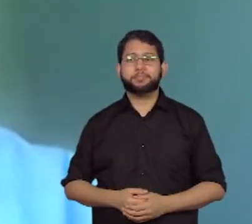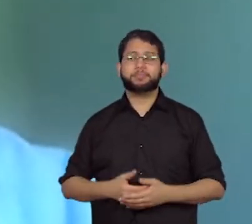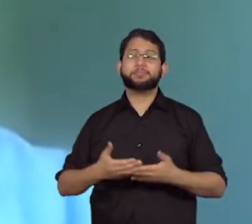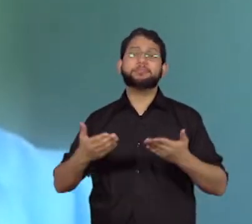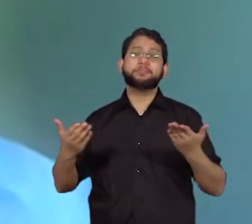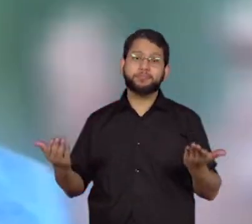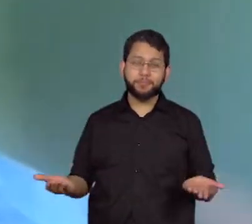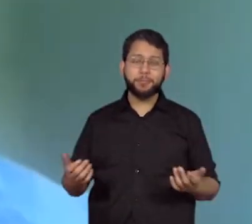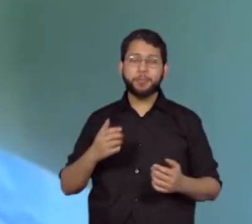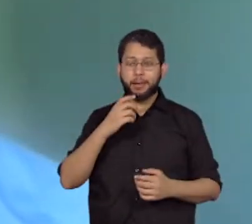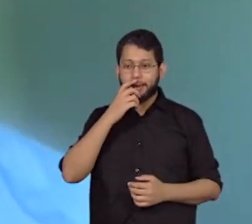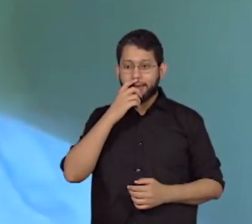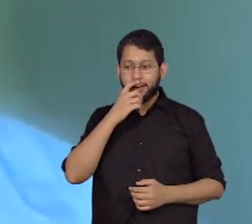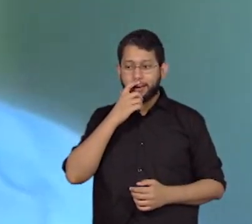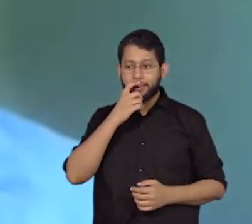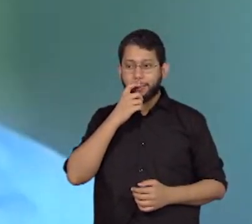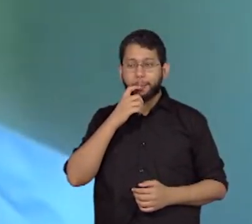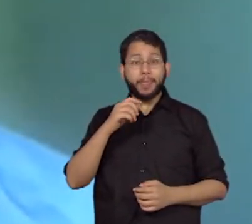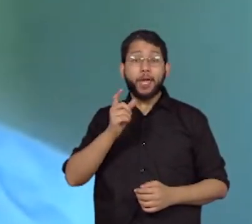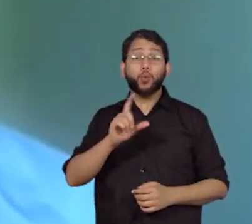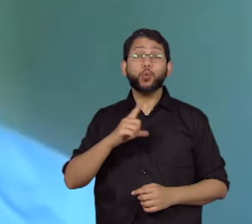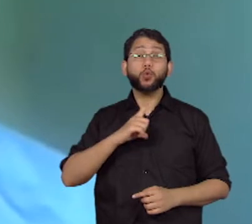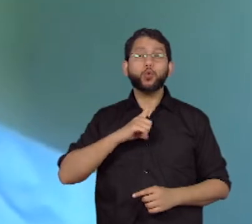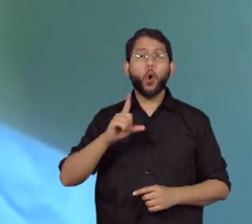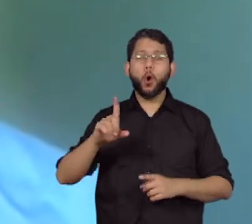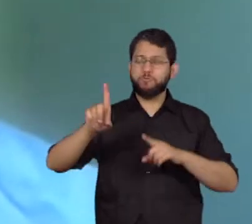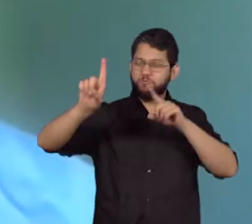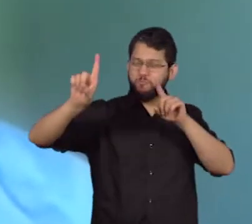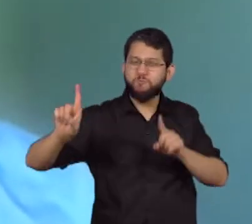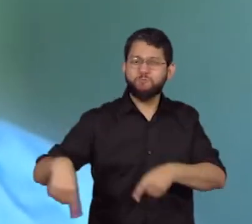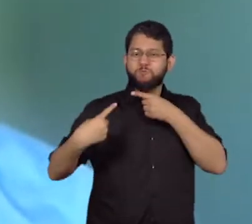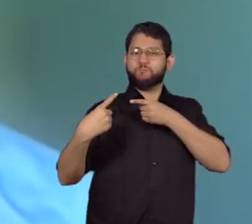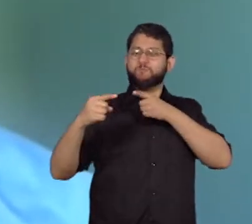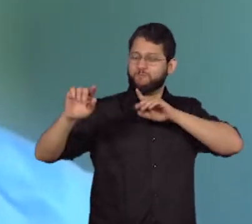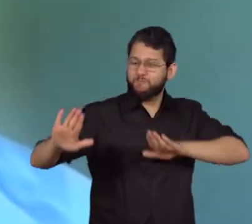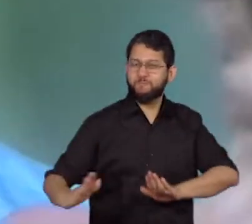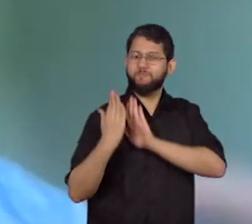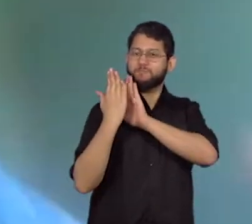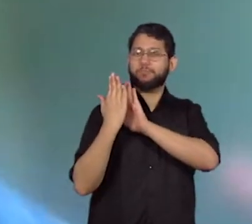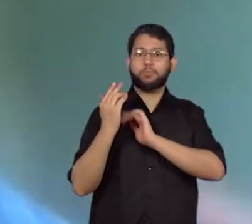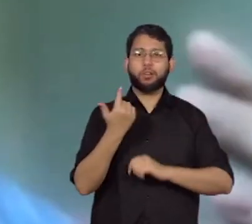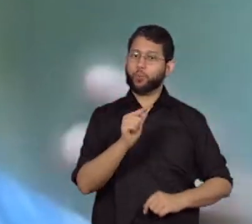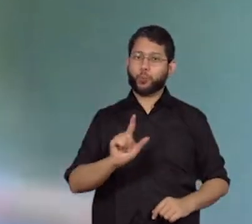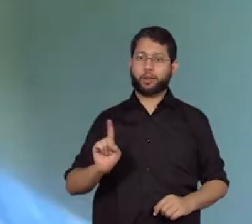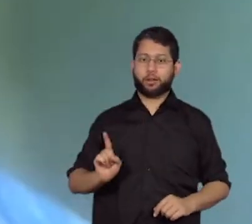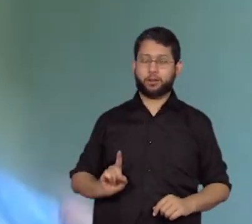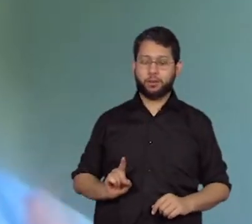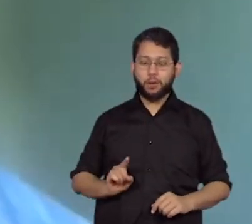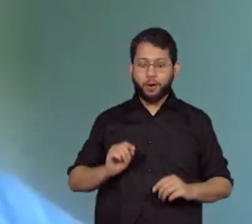Olha, eu não tenho muito uma cultura de enfrentamento. Eu acho que eu tento